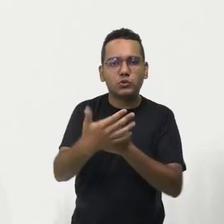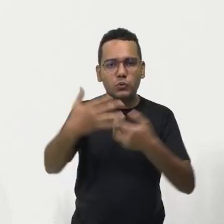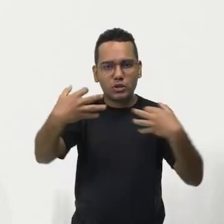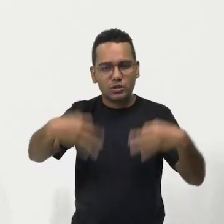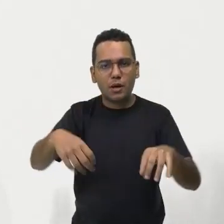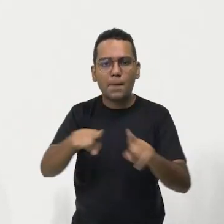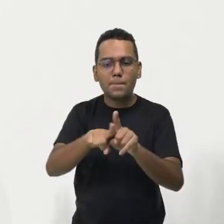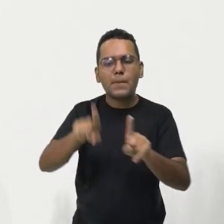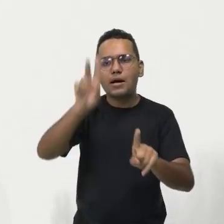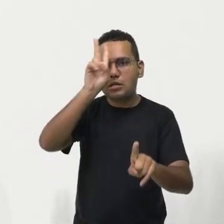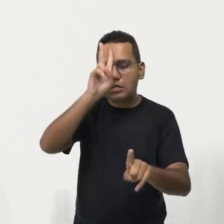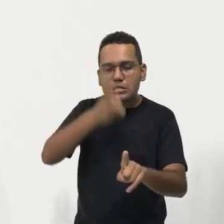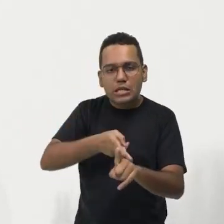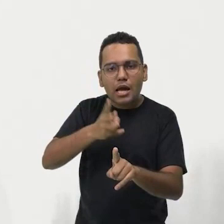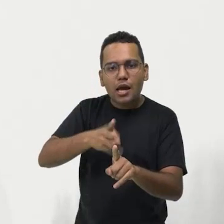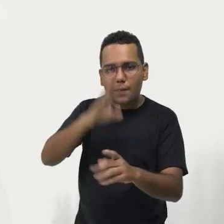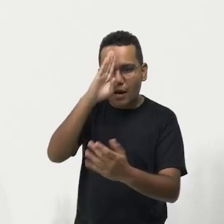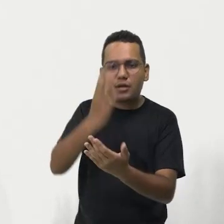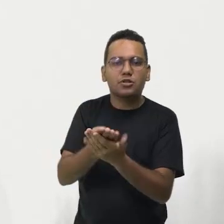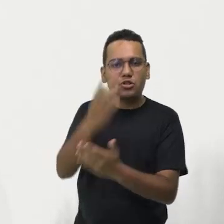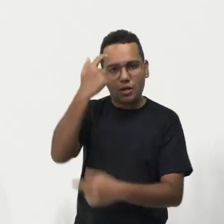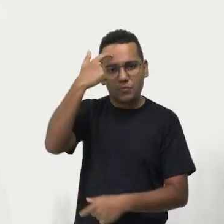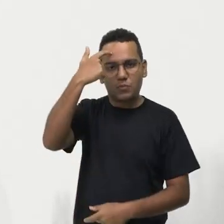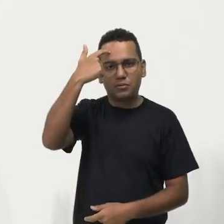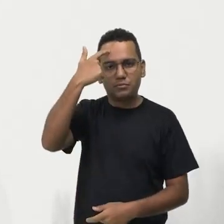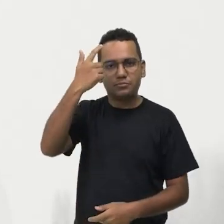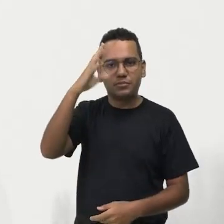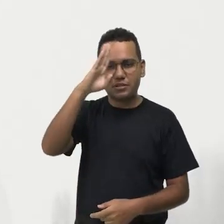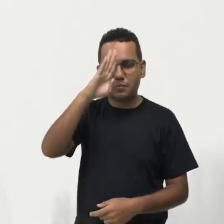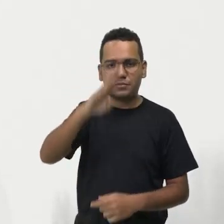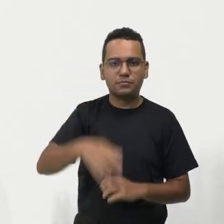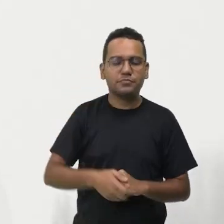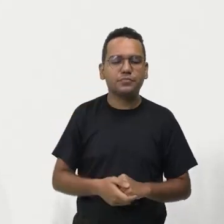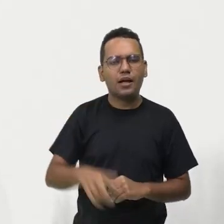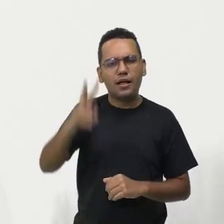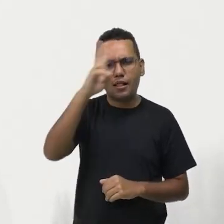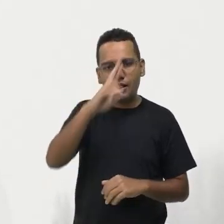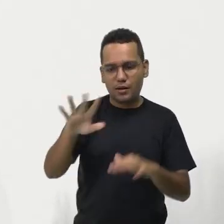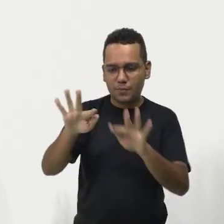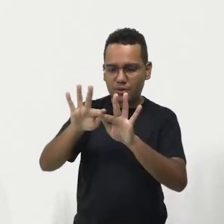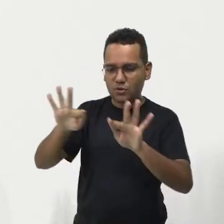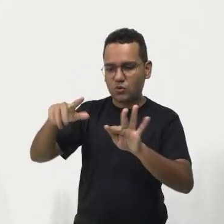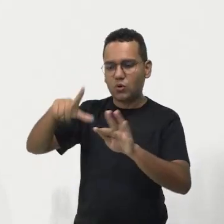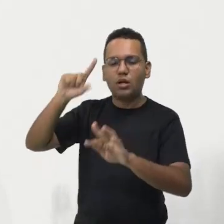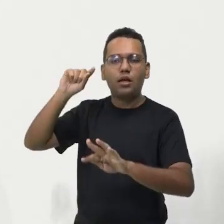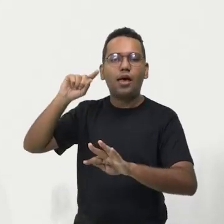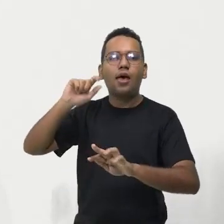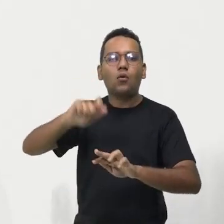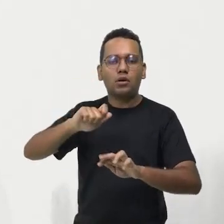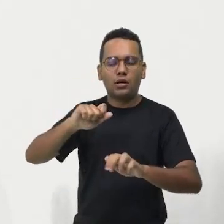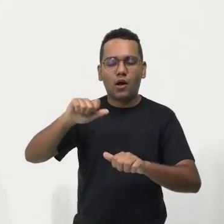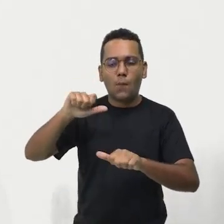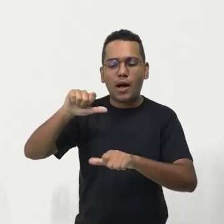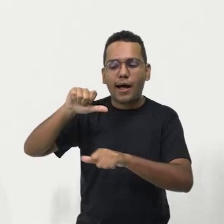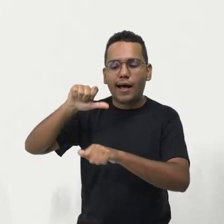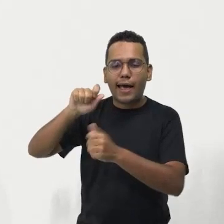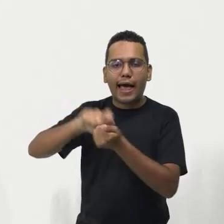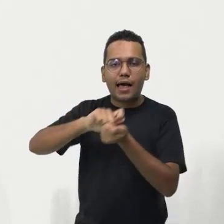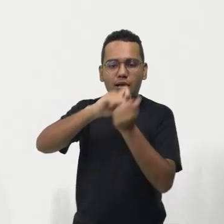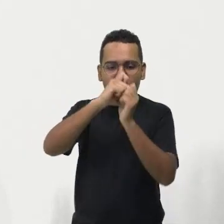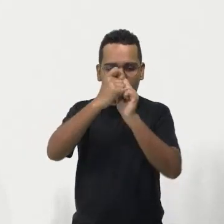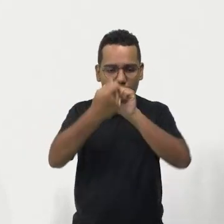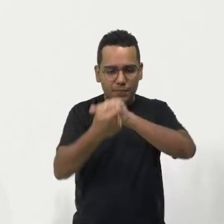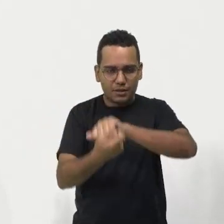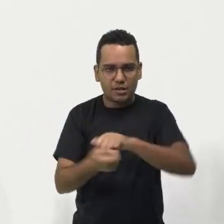originais, mas mantendo a ideia central da informação. Percebe que a paráfrase, gente, é uma reformulação, é uma reescrita